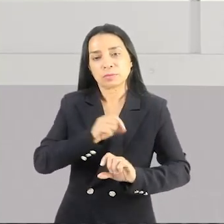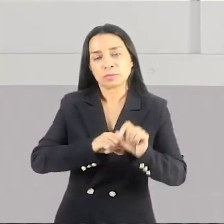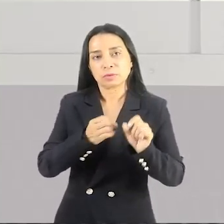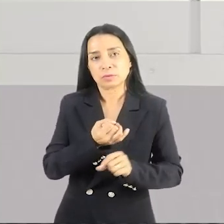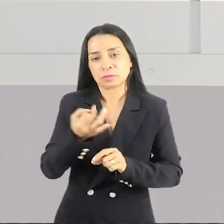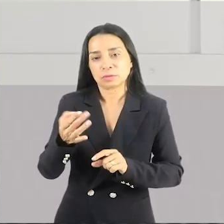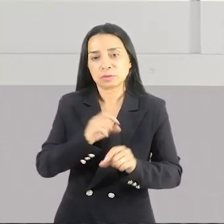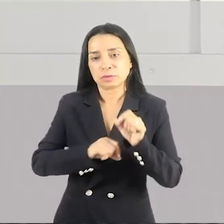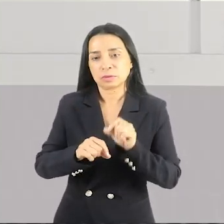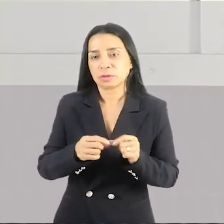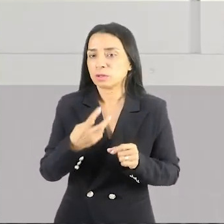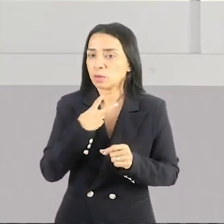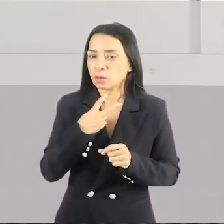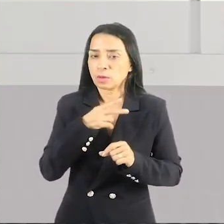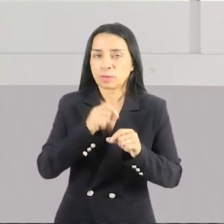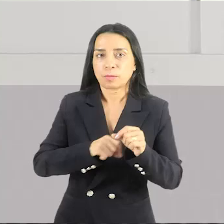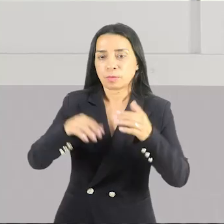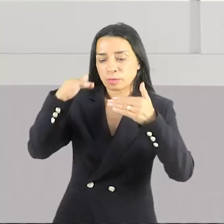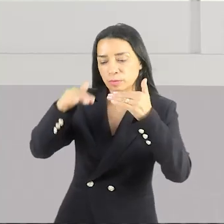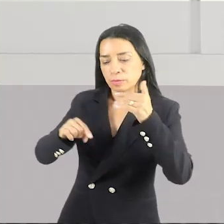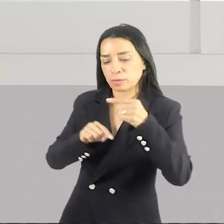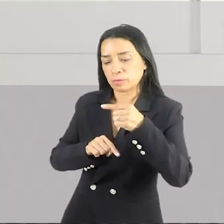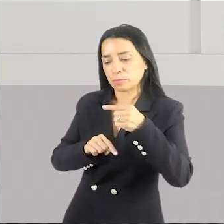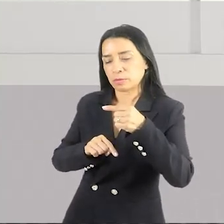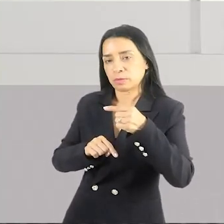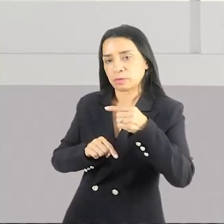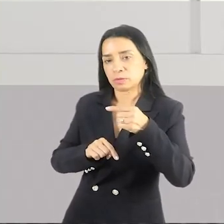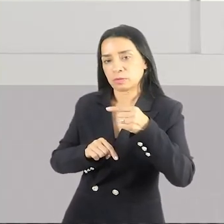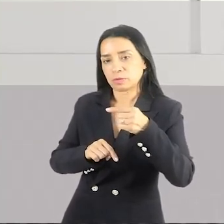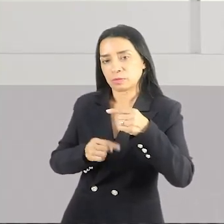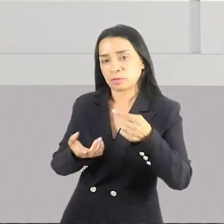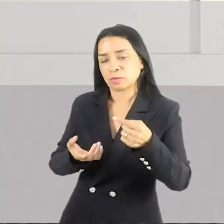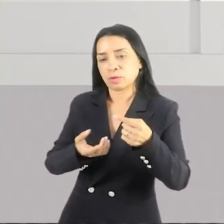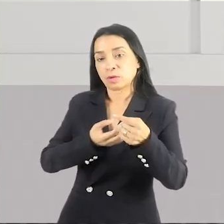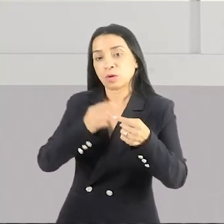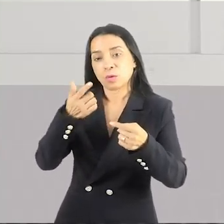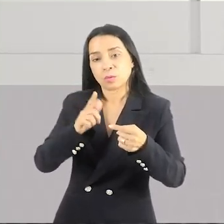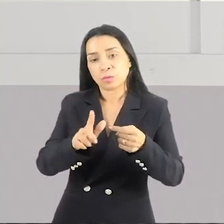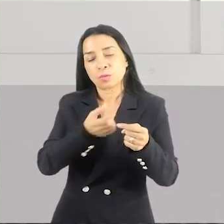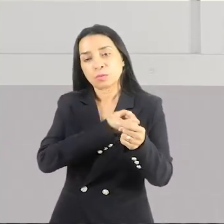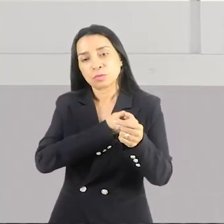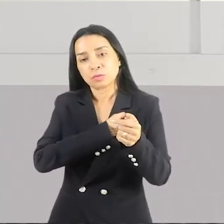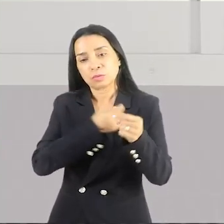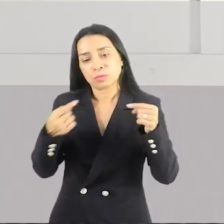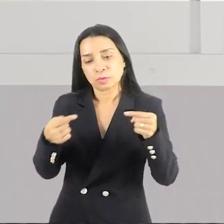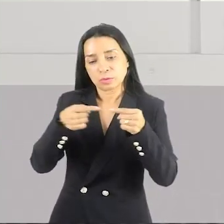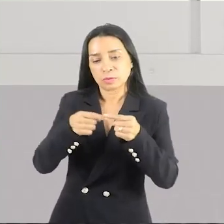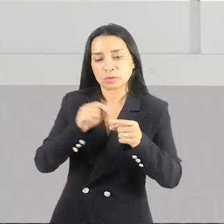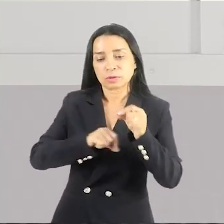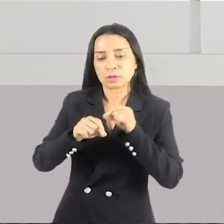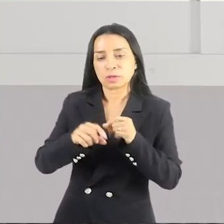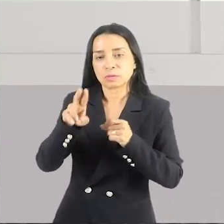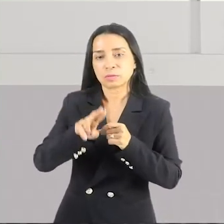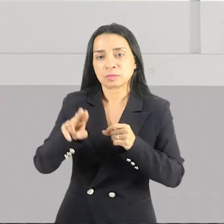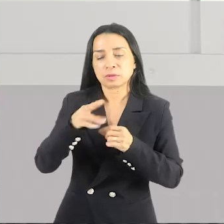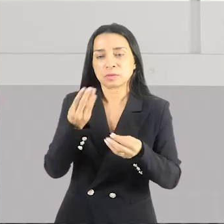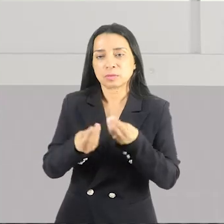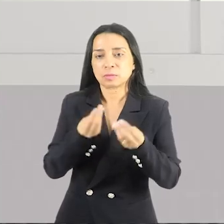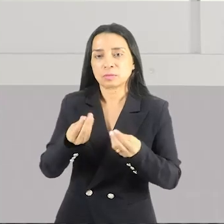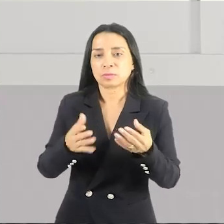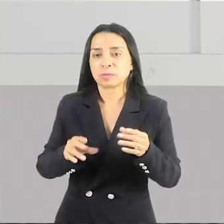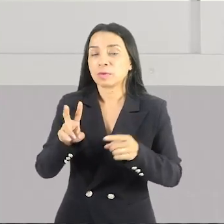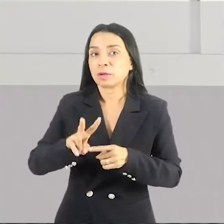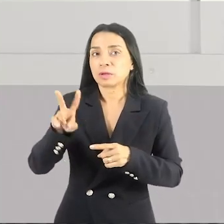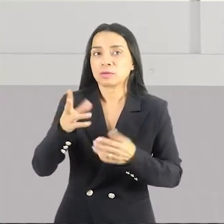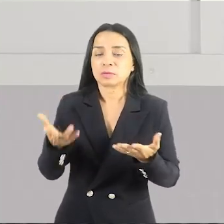garrafas, eles não podem ficar aqui embaixo. Tá? Os outros números associados a eles que vão servir como peso.